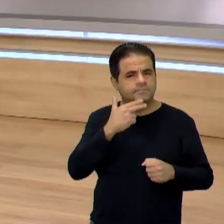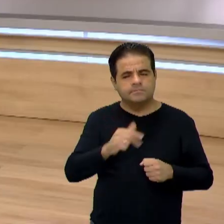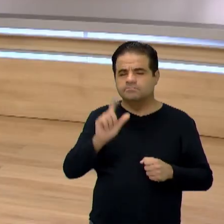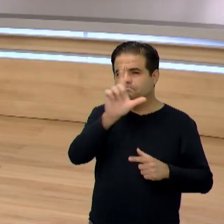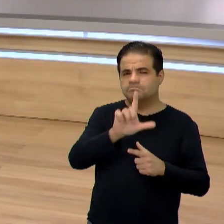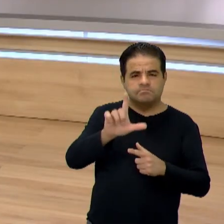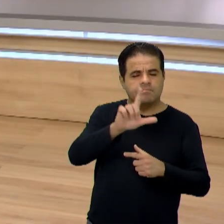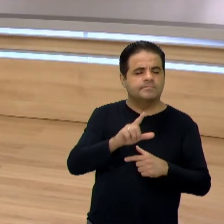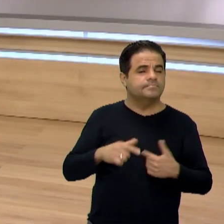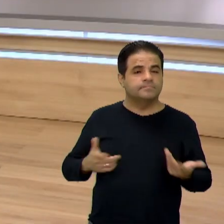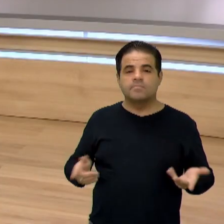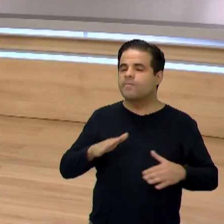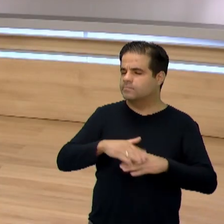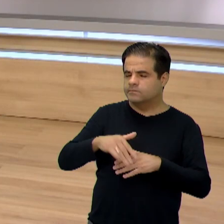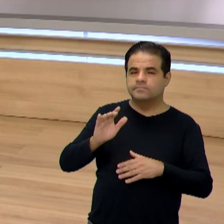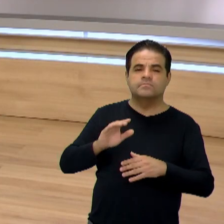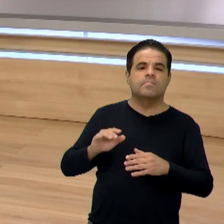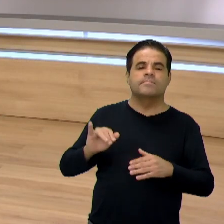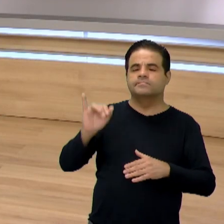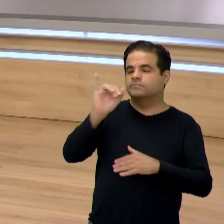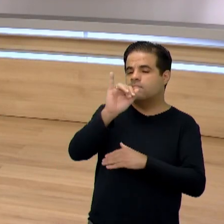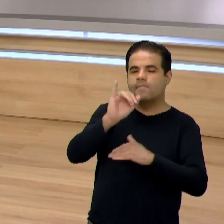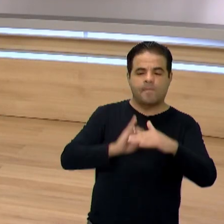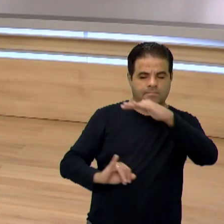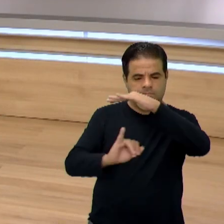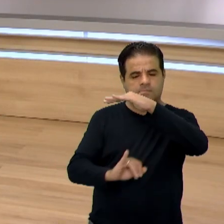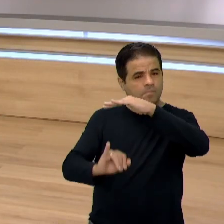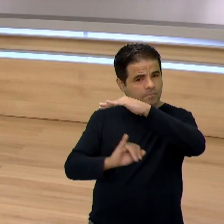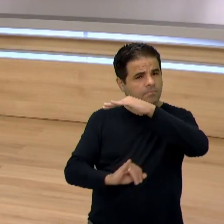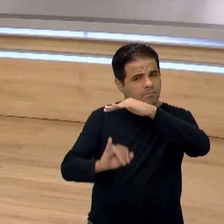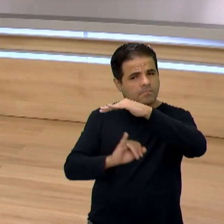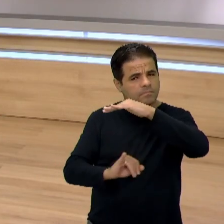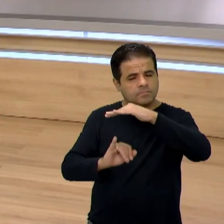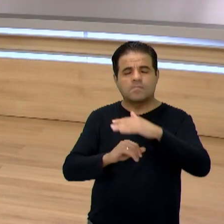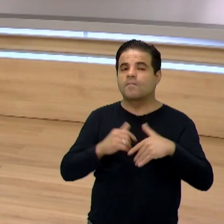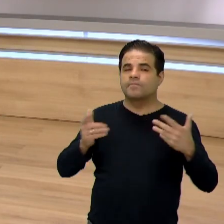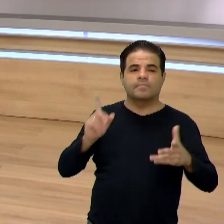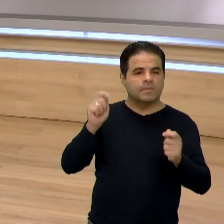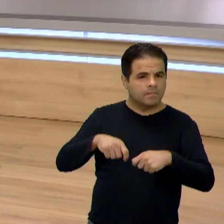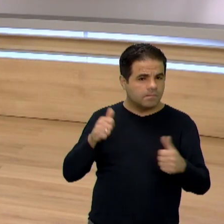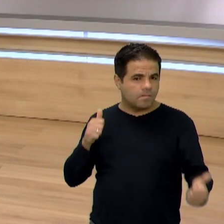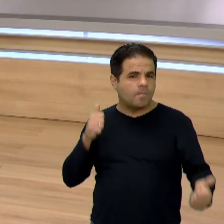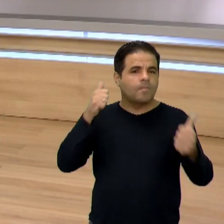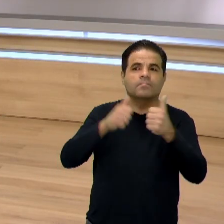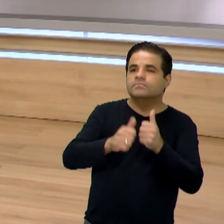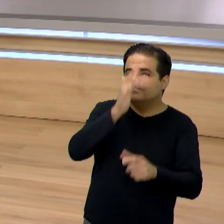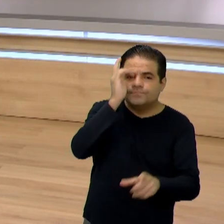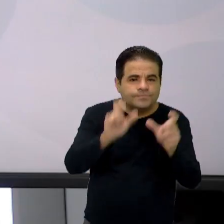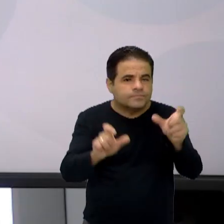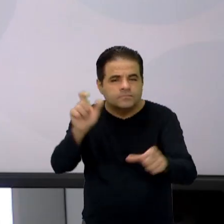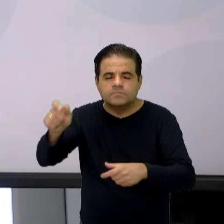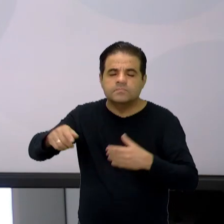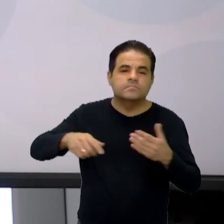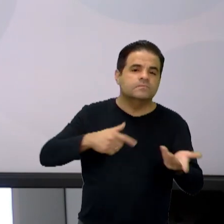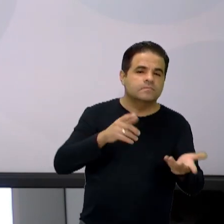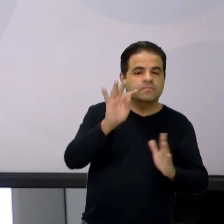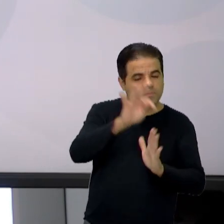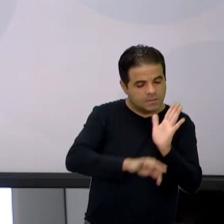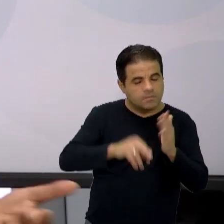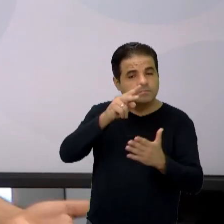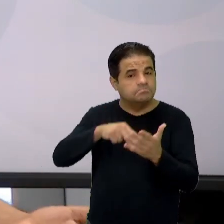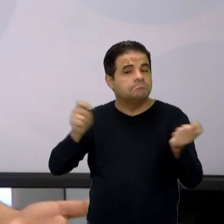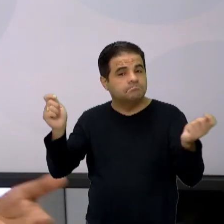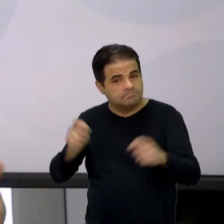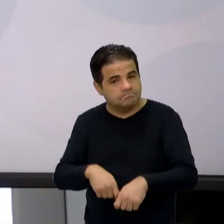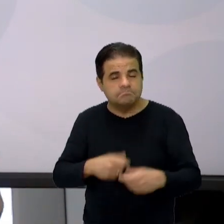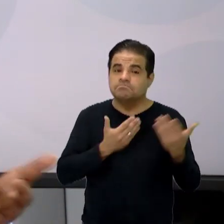cunho regional. Então é mais uma informalidade. Ele quis usar de uma informalidade para se aproximar mais de quem está lendo o texto dele, que pode